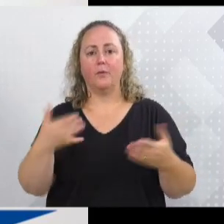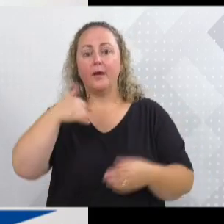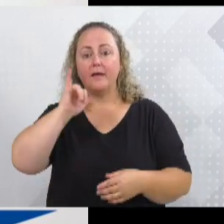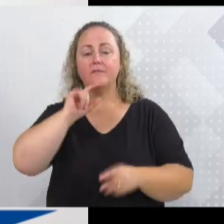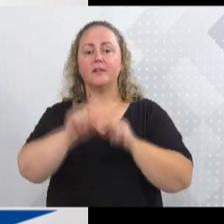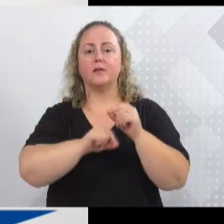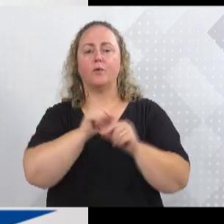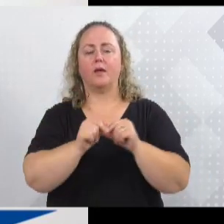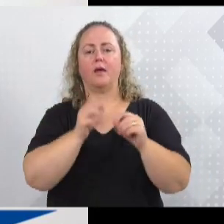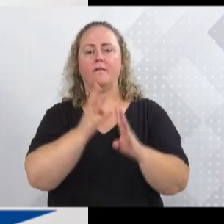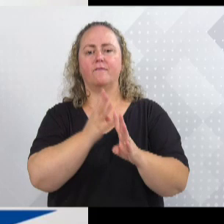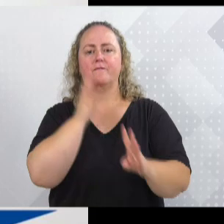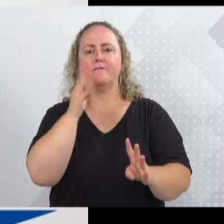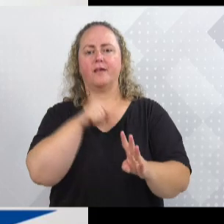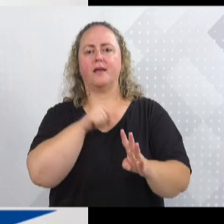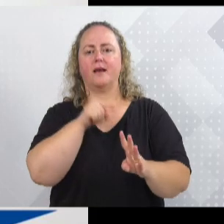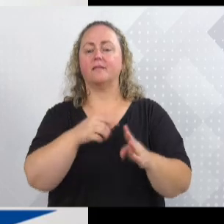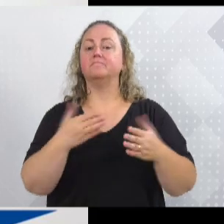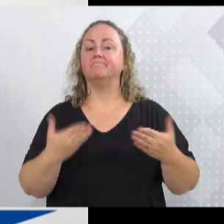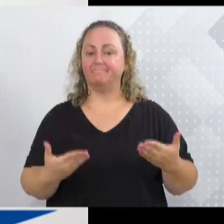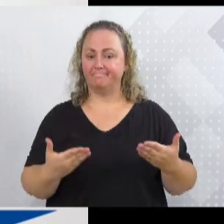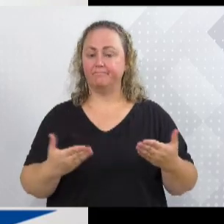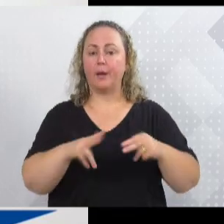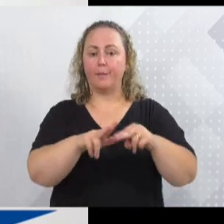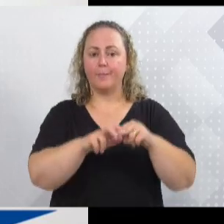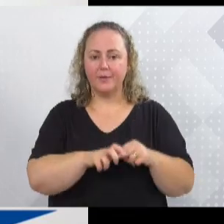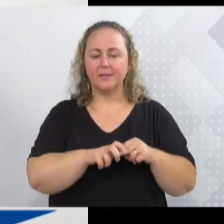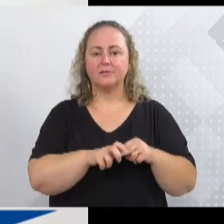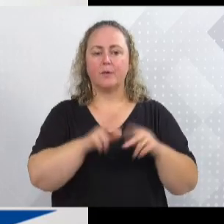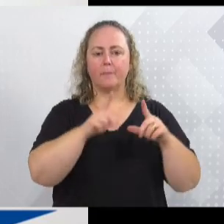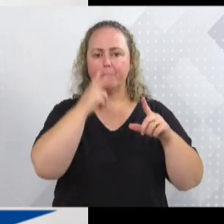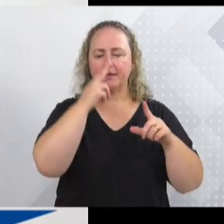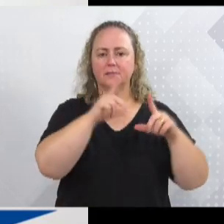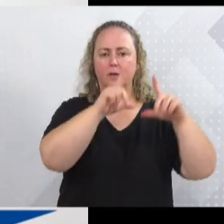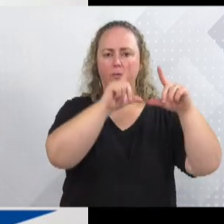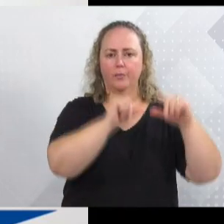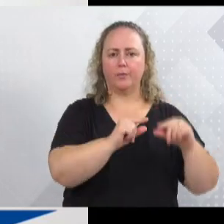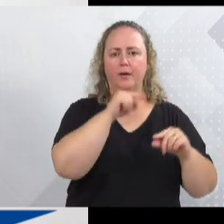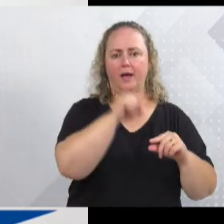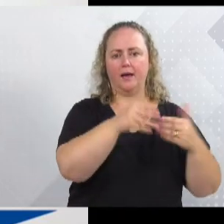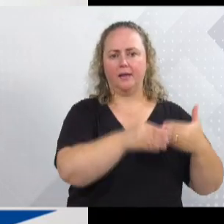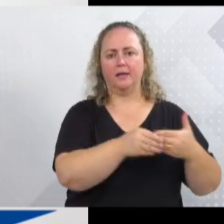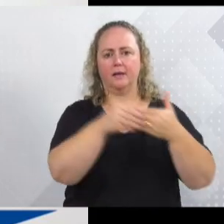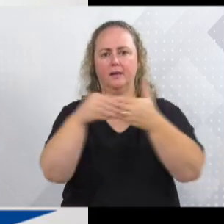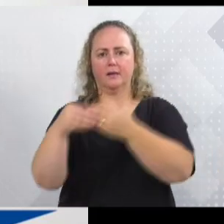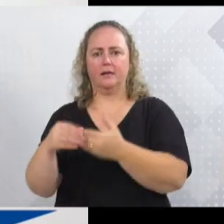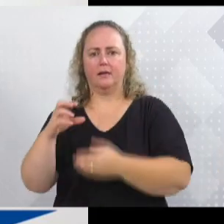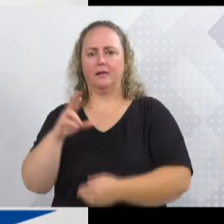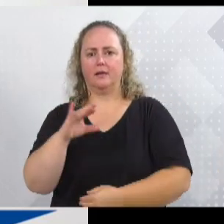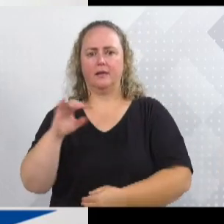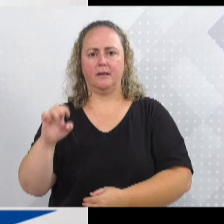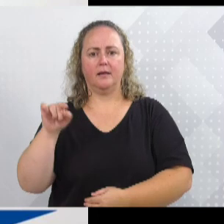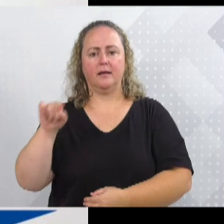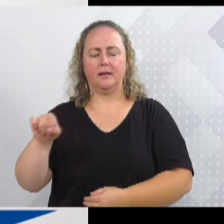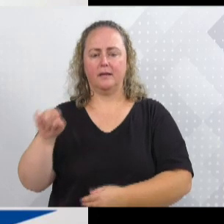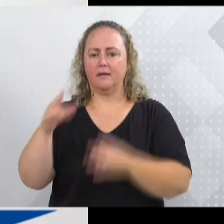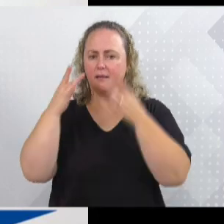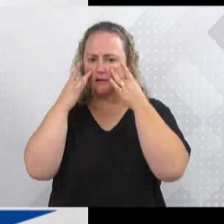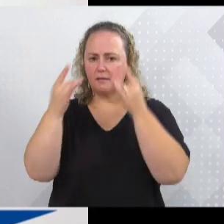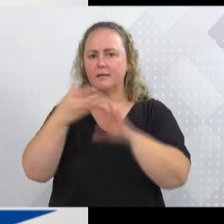né, sobrecarregando a atenção primária, e ele poderia ser, sim, encaminhado pelo CRI para ter uma